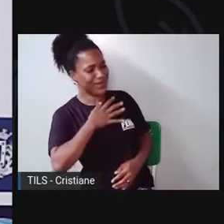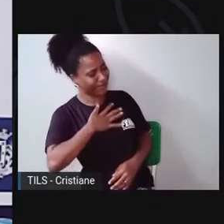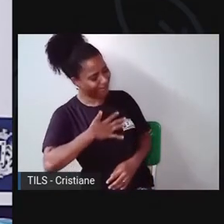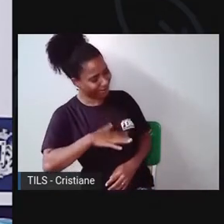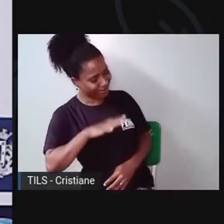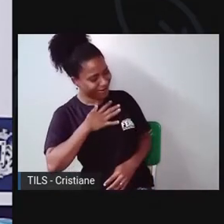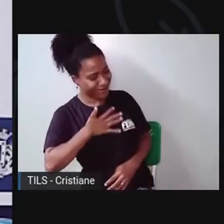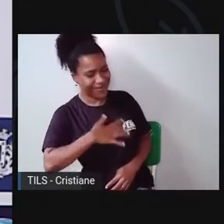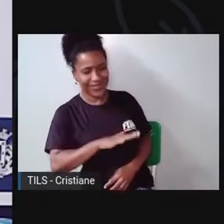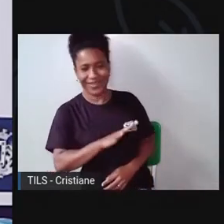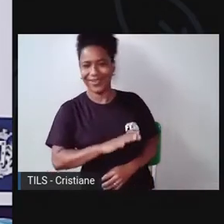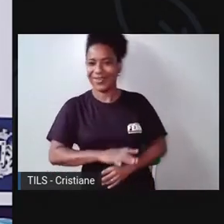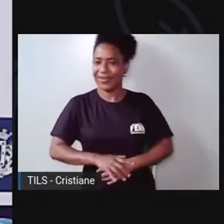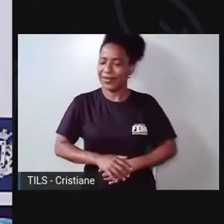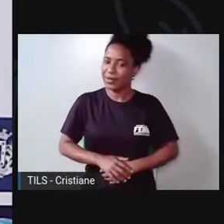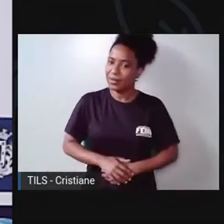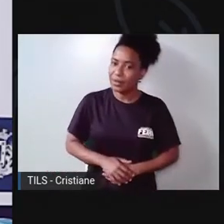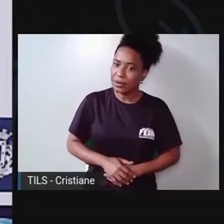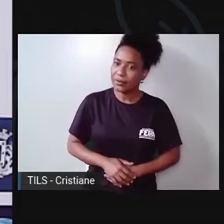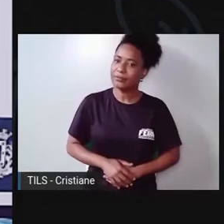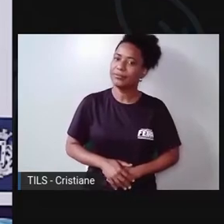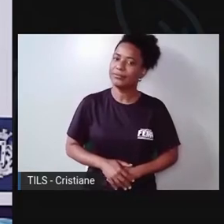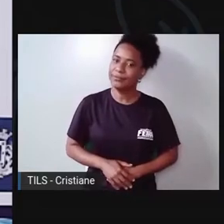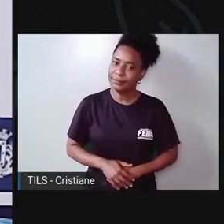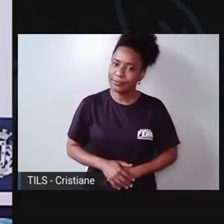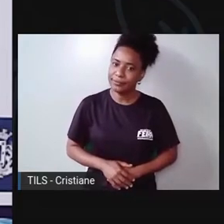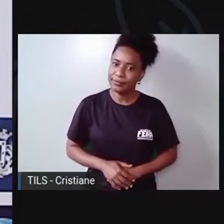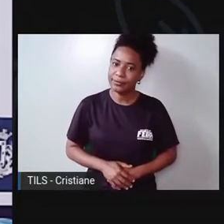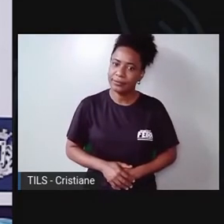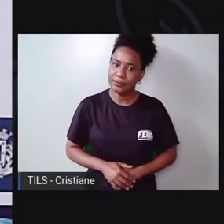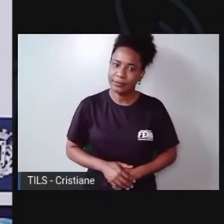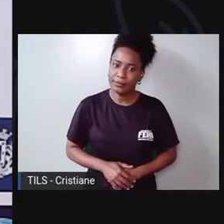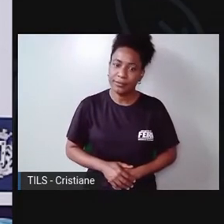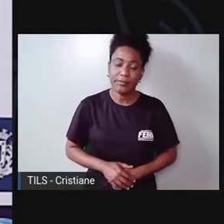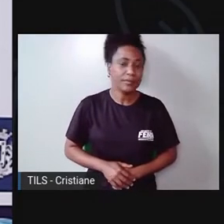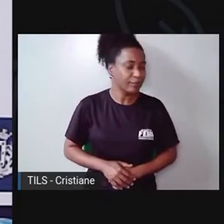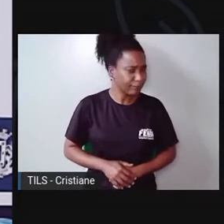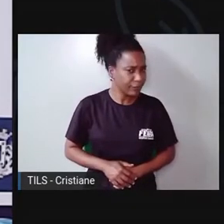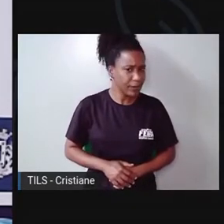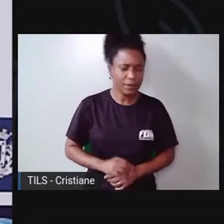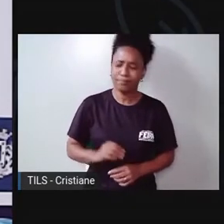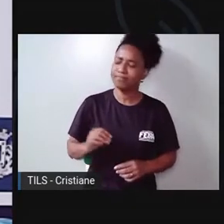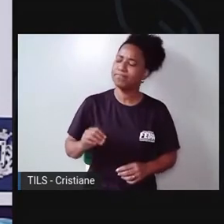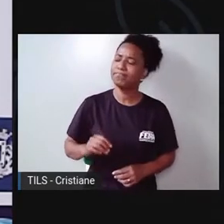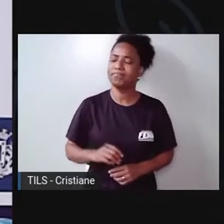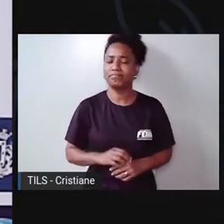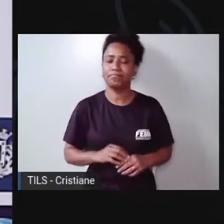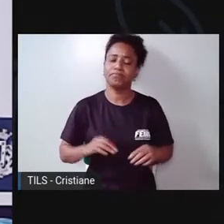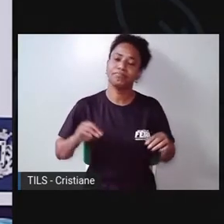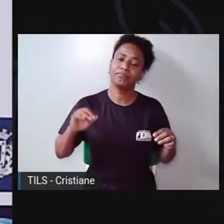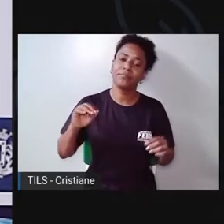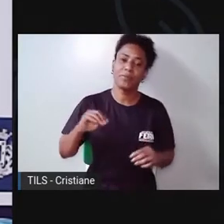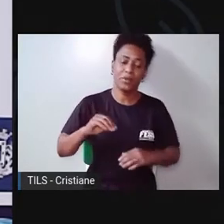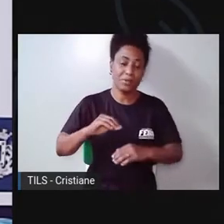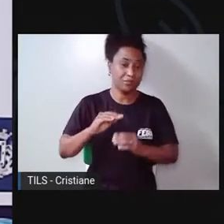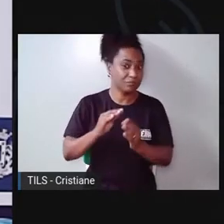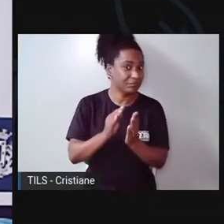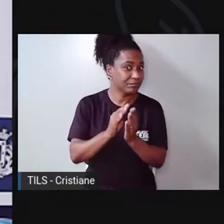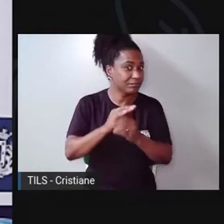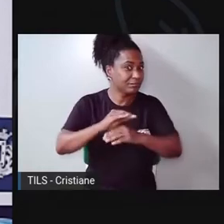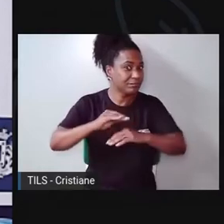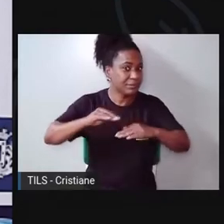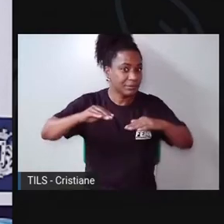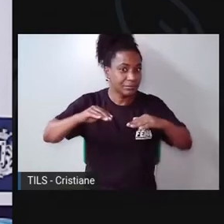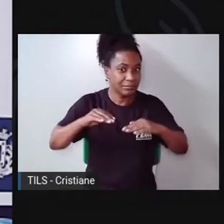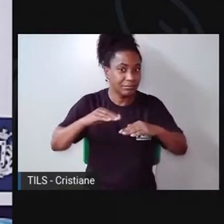de repente o Ah tá eu ia passando por ali um animal o